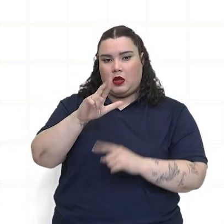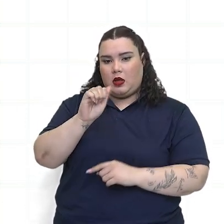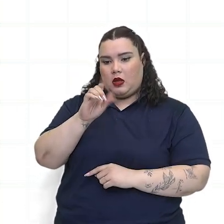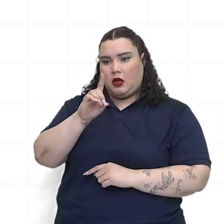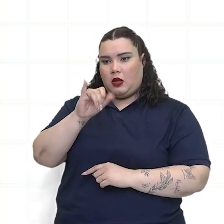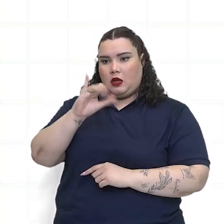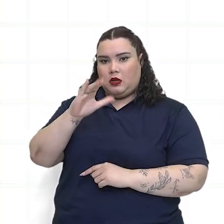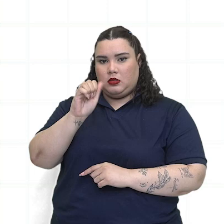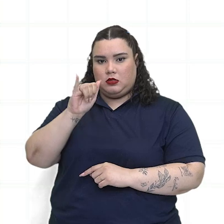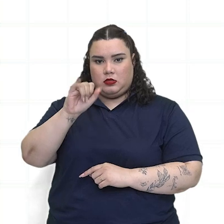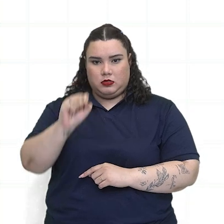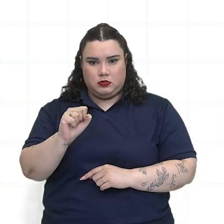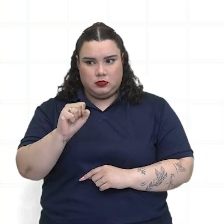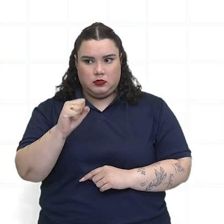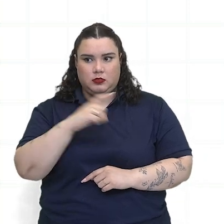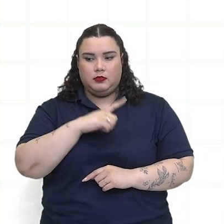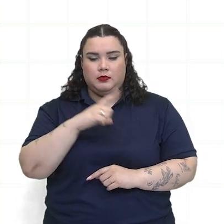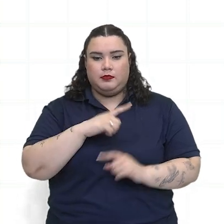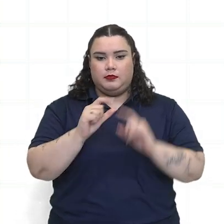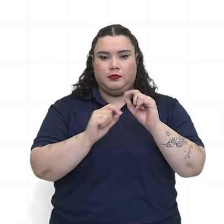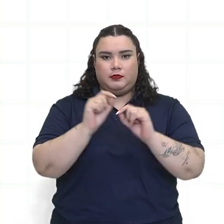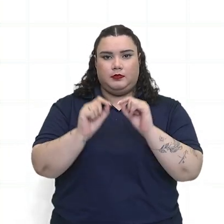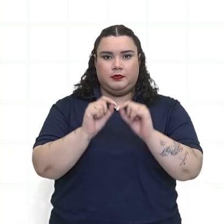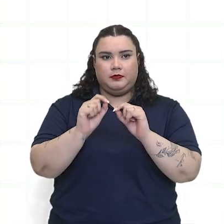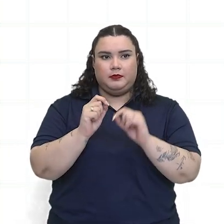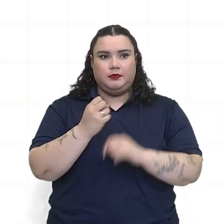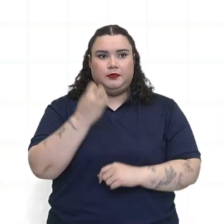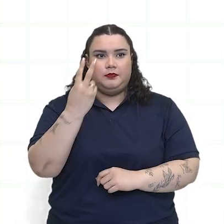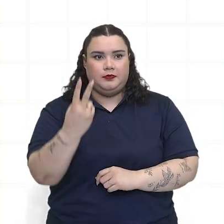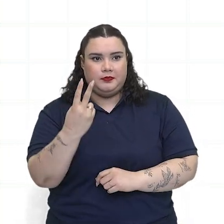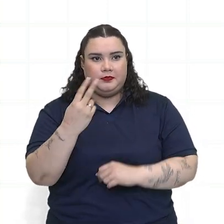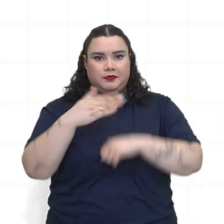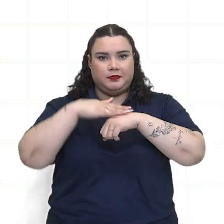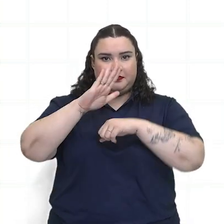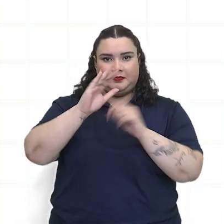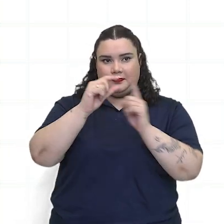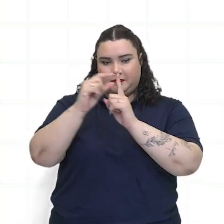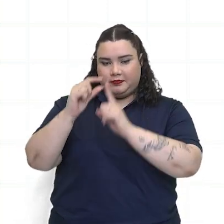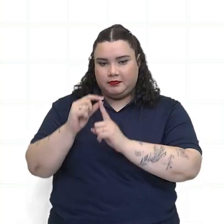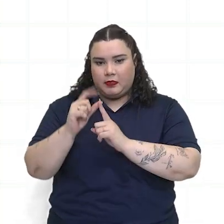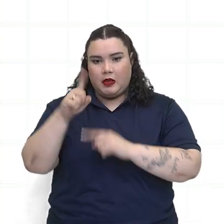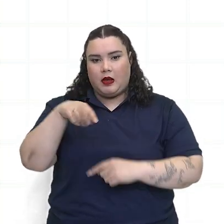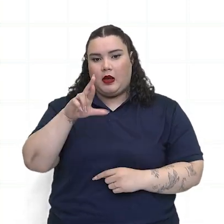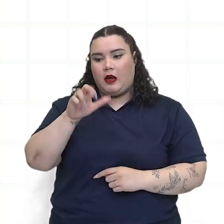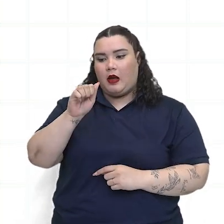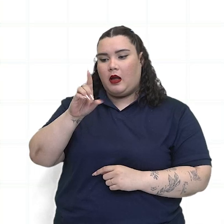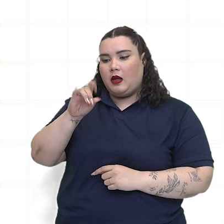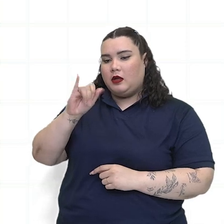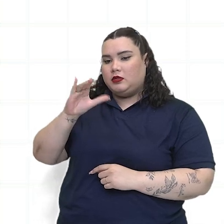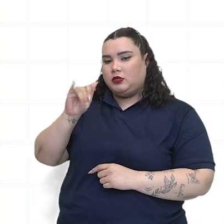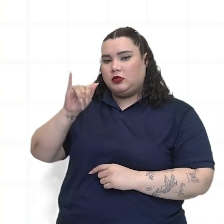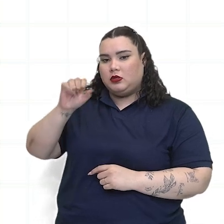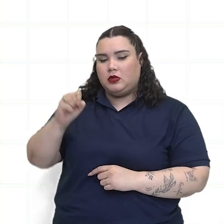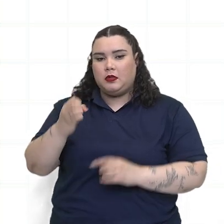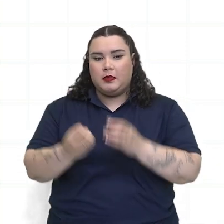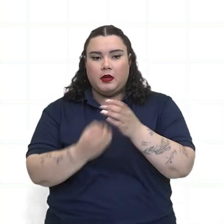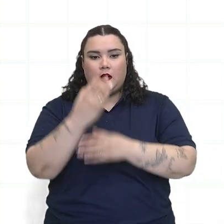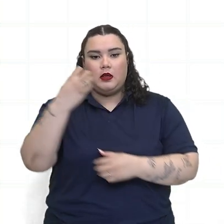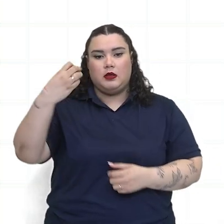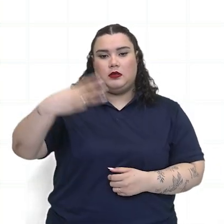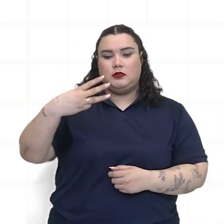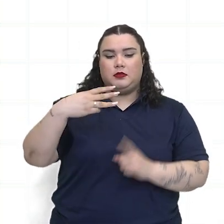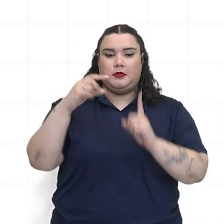mais palavras. Eu vou juntar duas ou mais palavras, que eu vou chamar de radicais, para formar uma